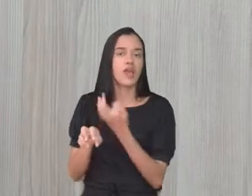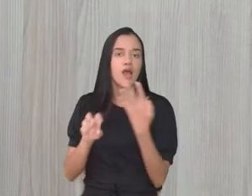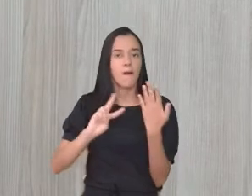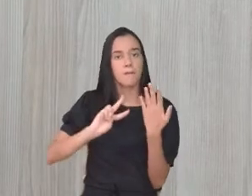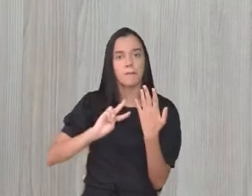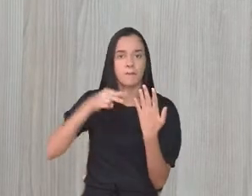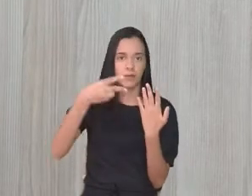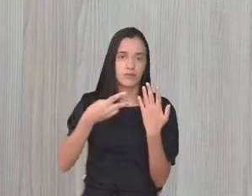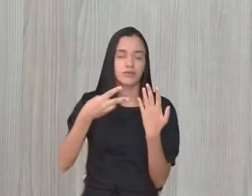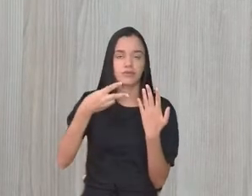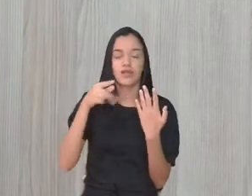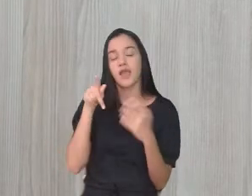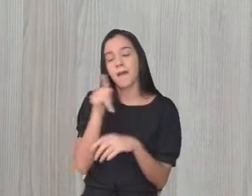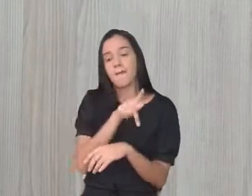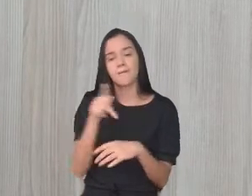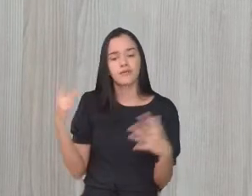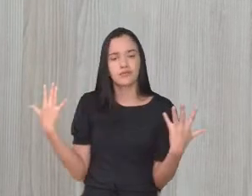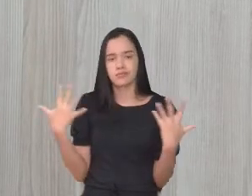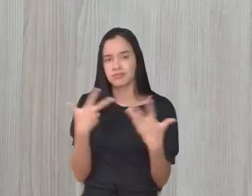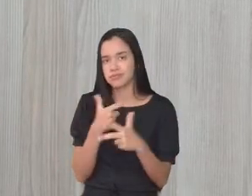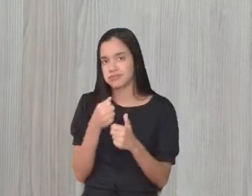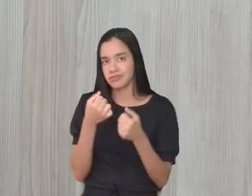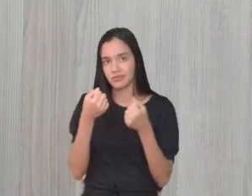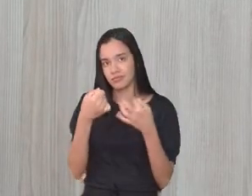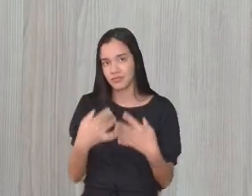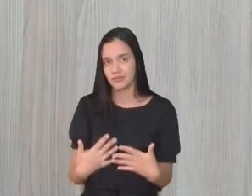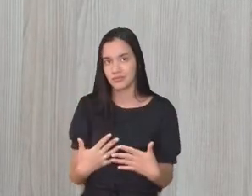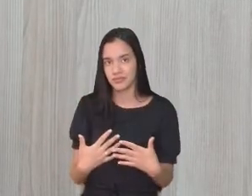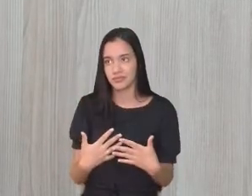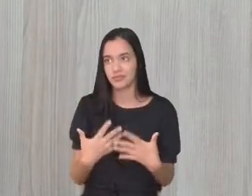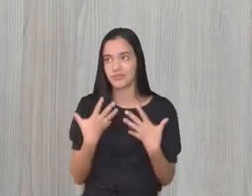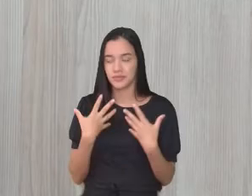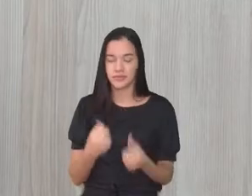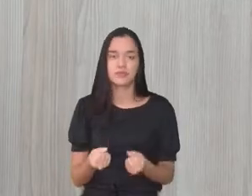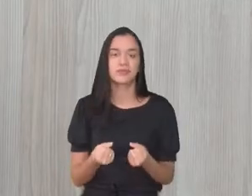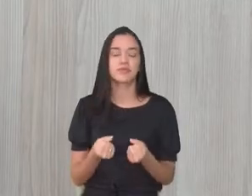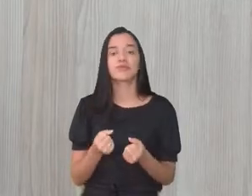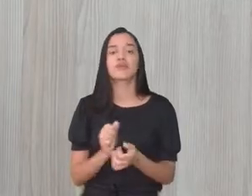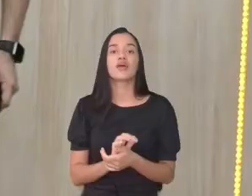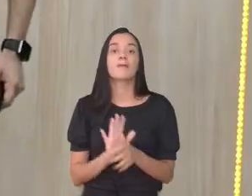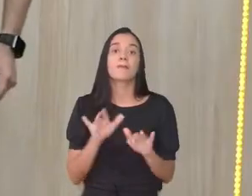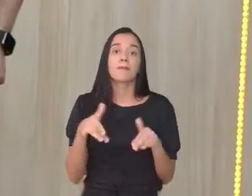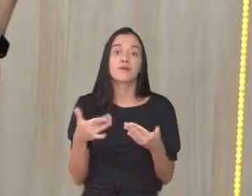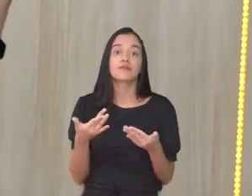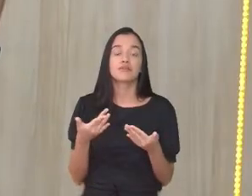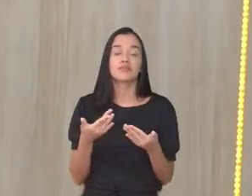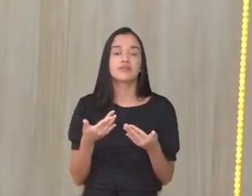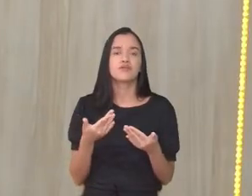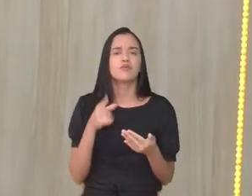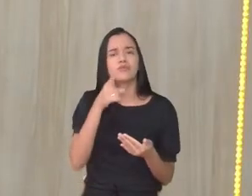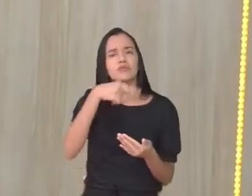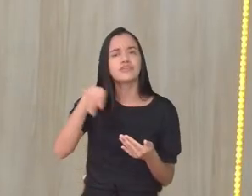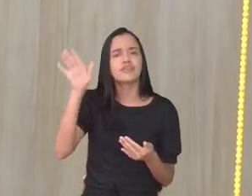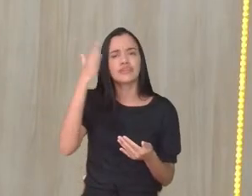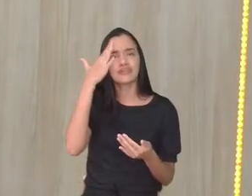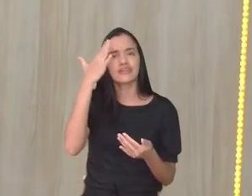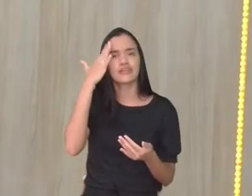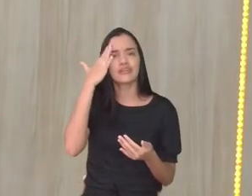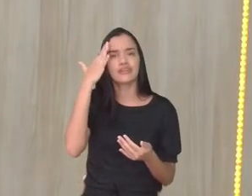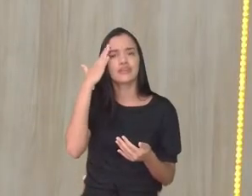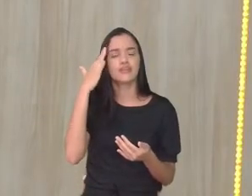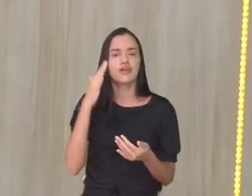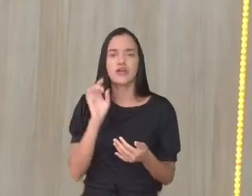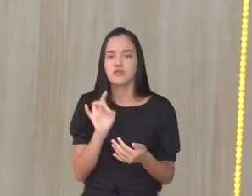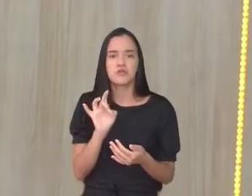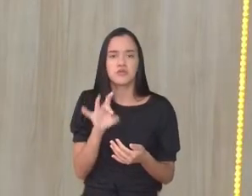Pedro maravilhosamente explicou para vocês. Bora lá, Pedro. Show de bola. Então, entenderam aí, né, pessoal? Não é